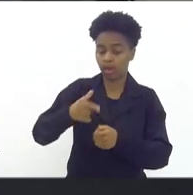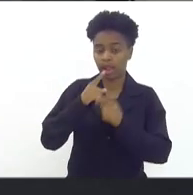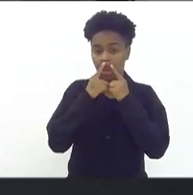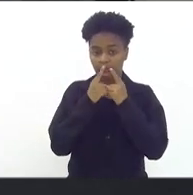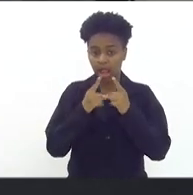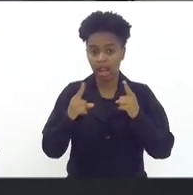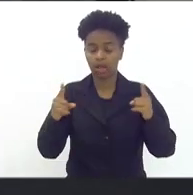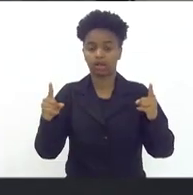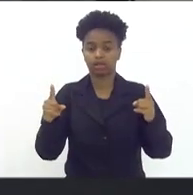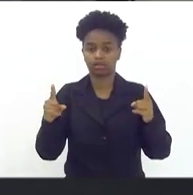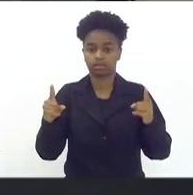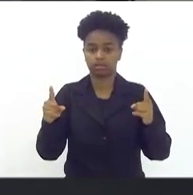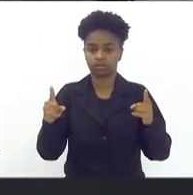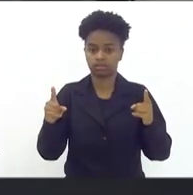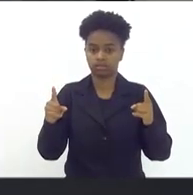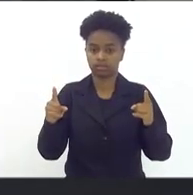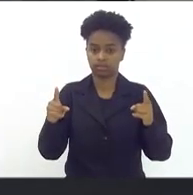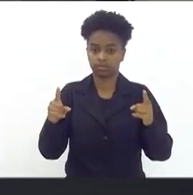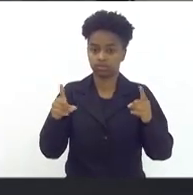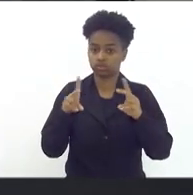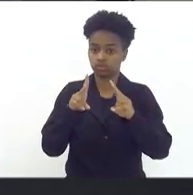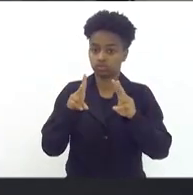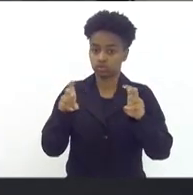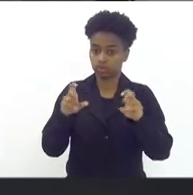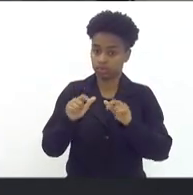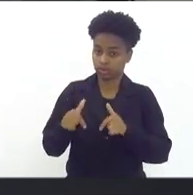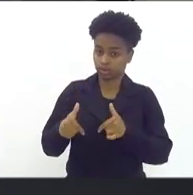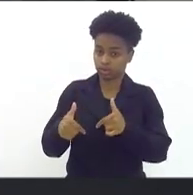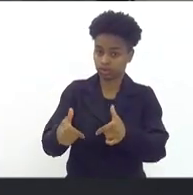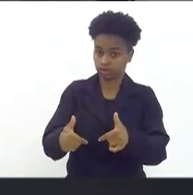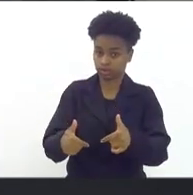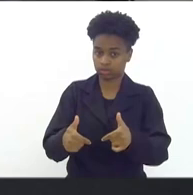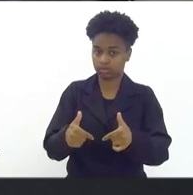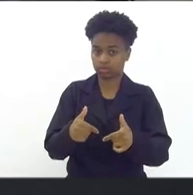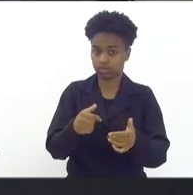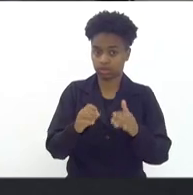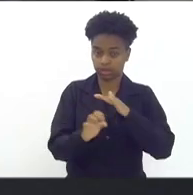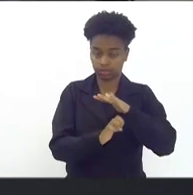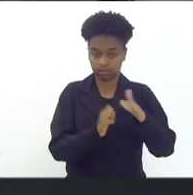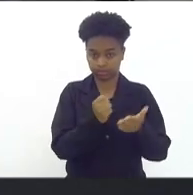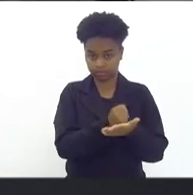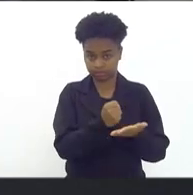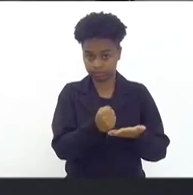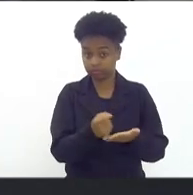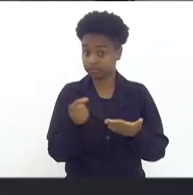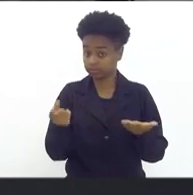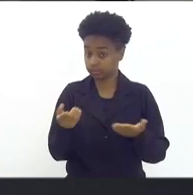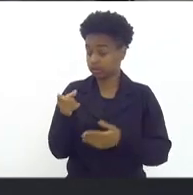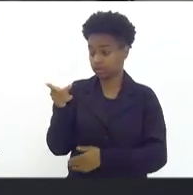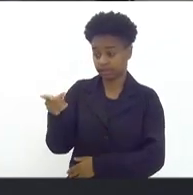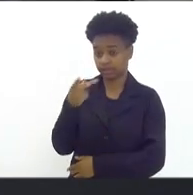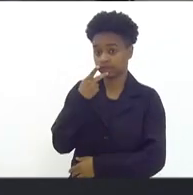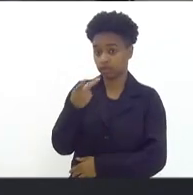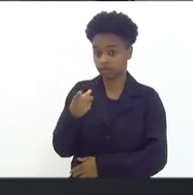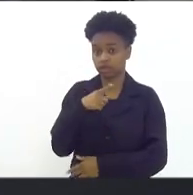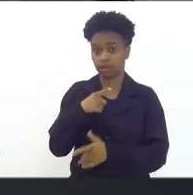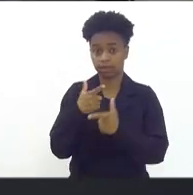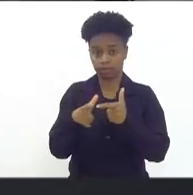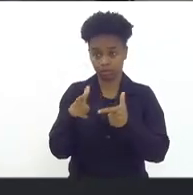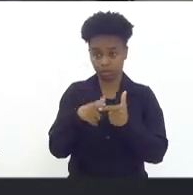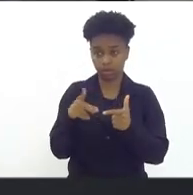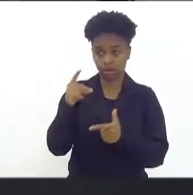de uma atuação da concessionária Então o senhor mesmo relator que são problemas antigos